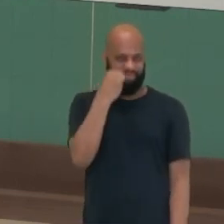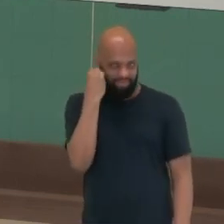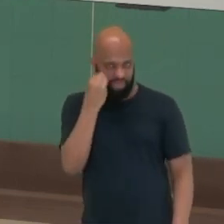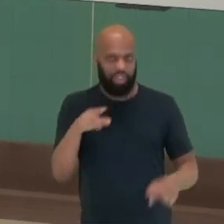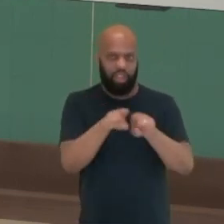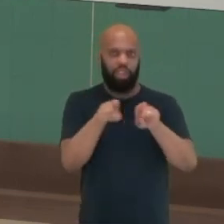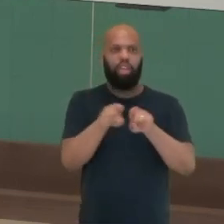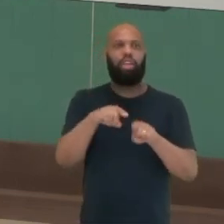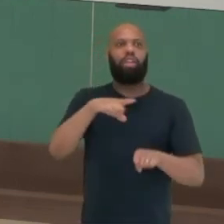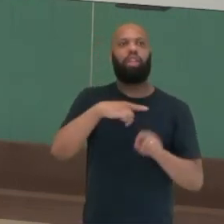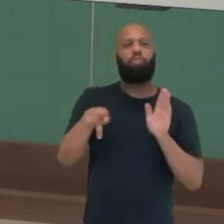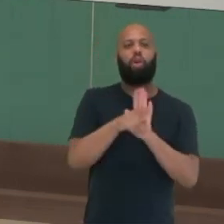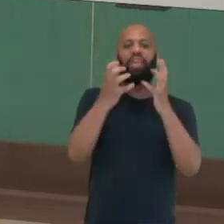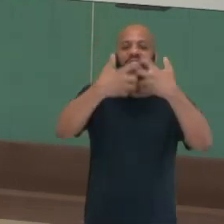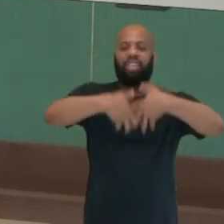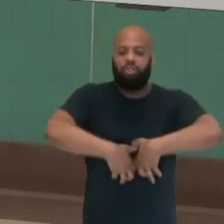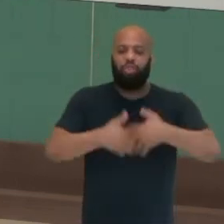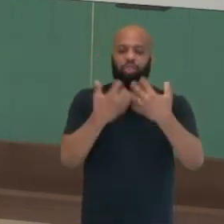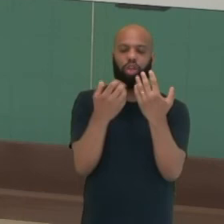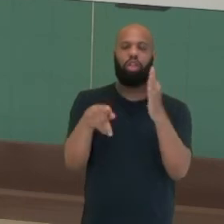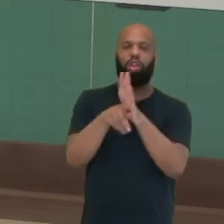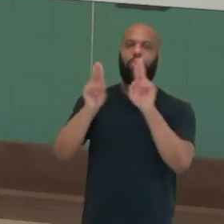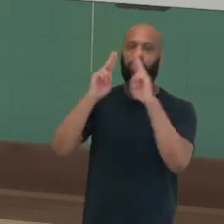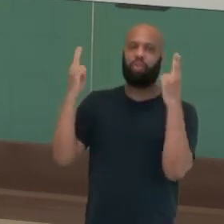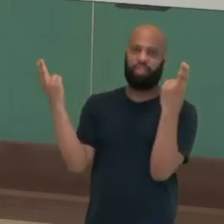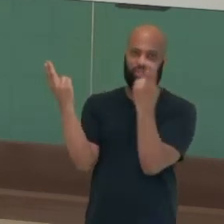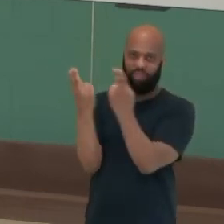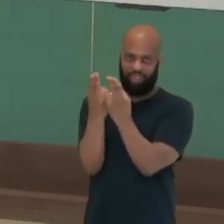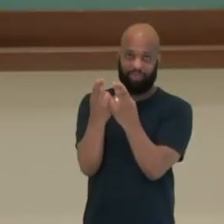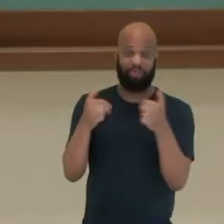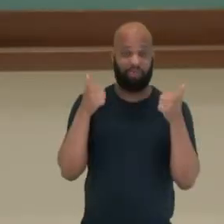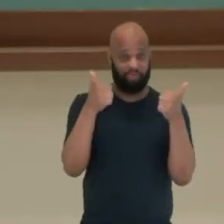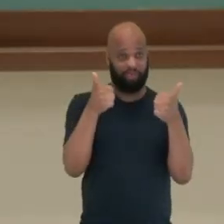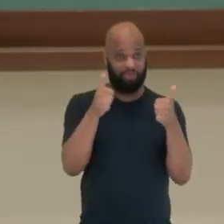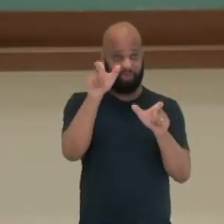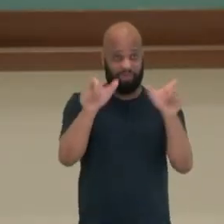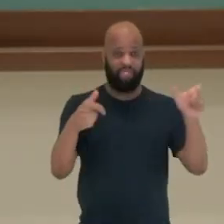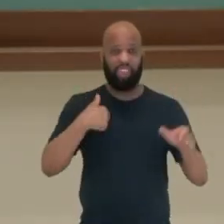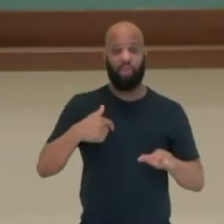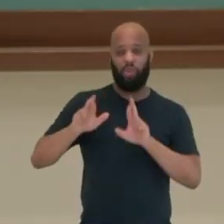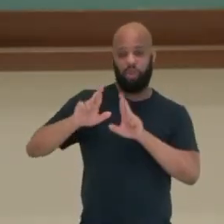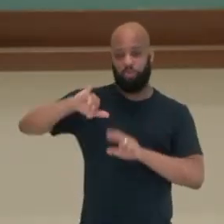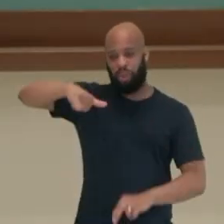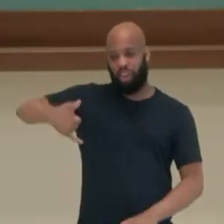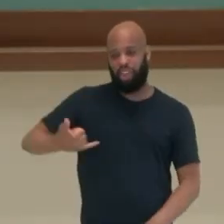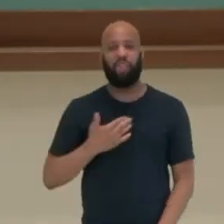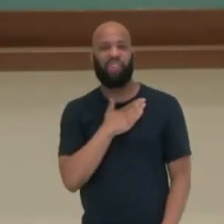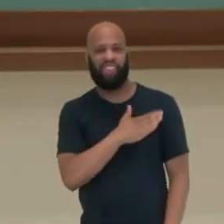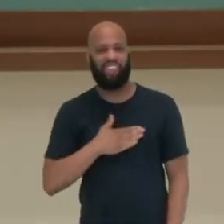nós temos da mecânica do universo. Bacana, né, pessoal? Espero que vocês tenham